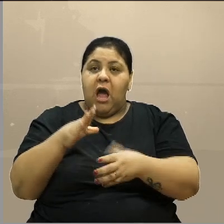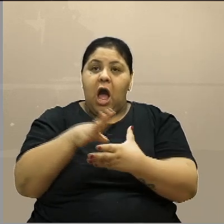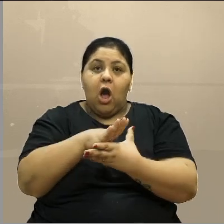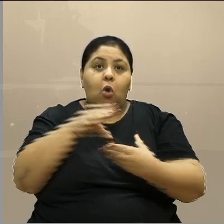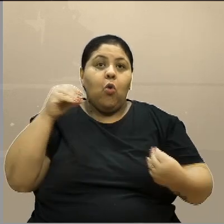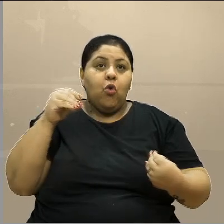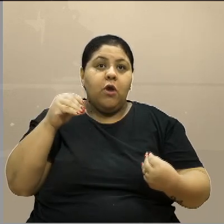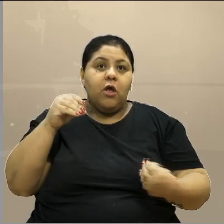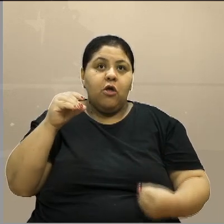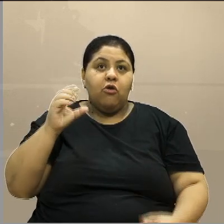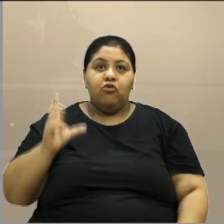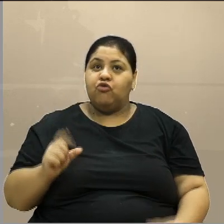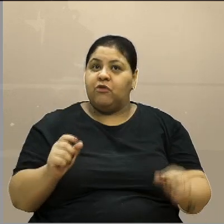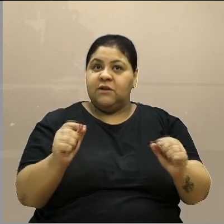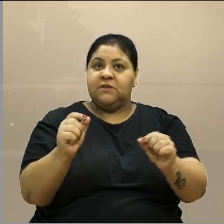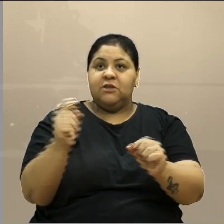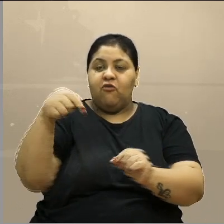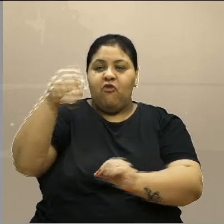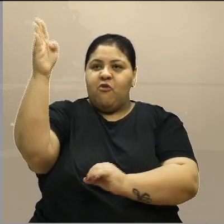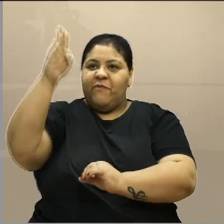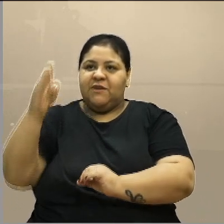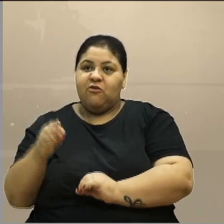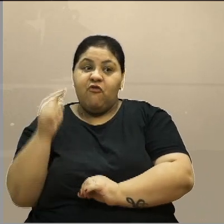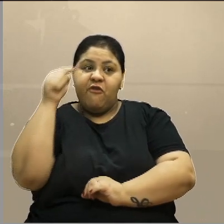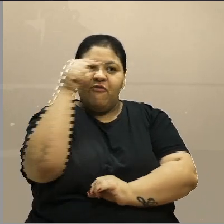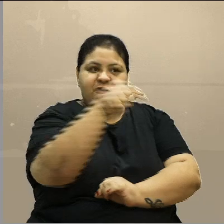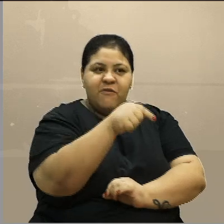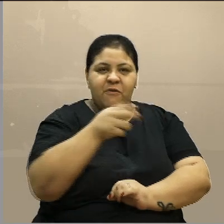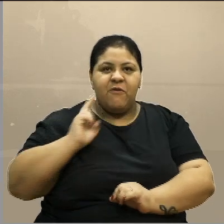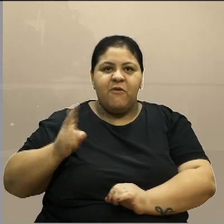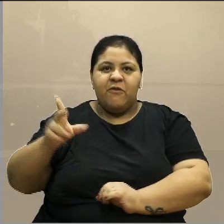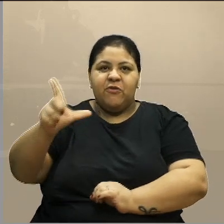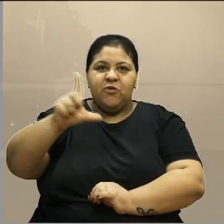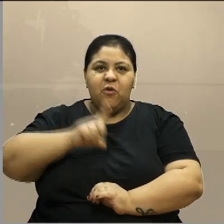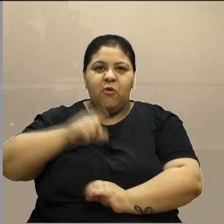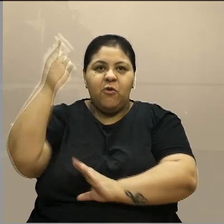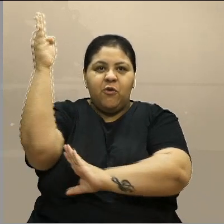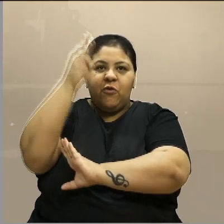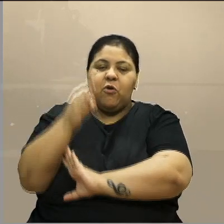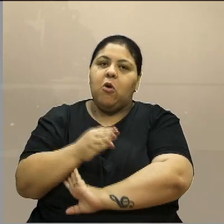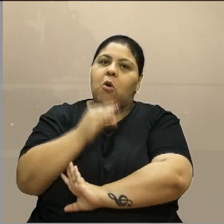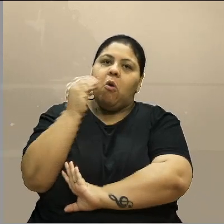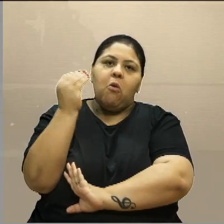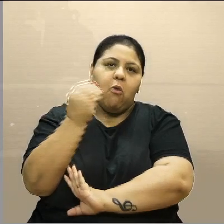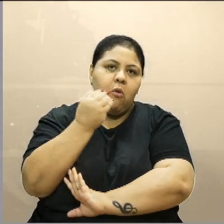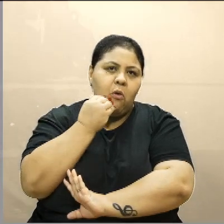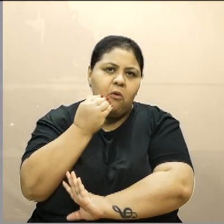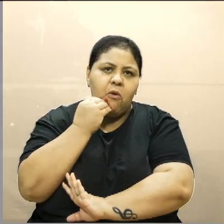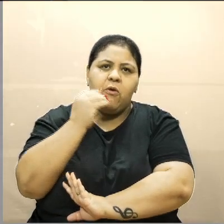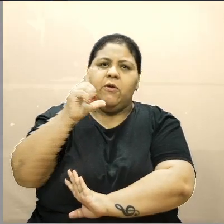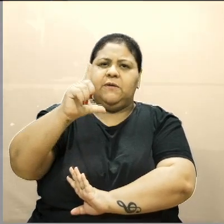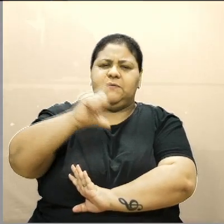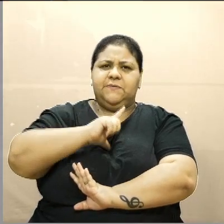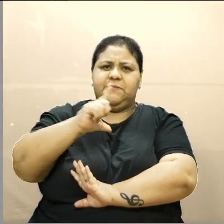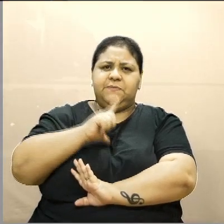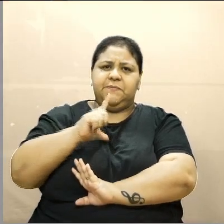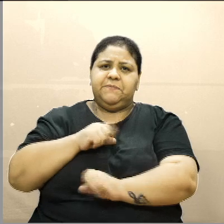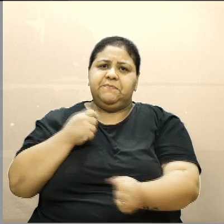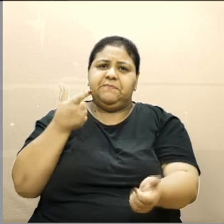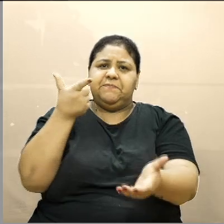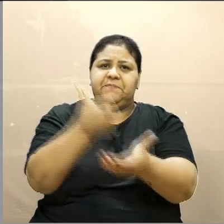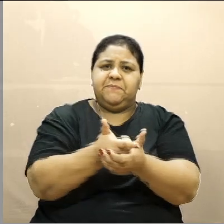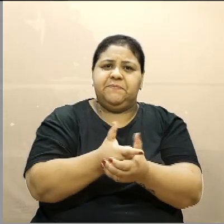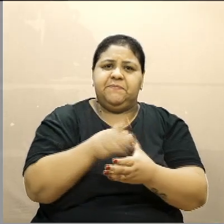não foi o Brasil, foi a França. Então, mesmo que todos os cientistas sejam brasileiros, logo, a gente vai ter que comprar a cura por um